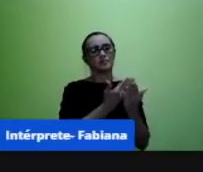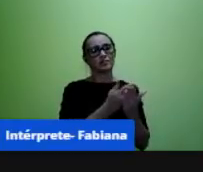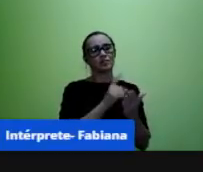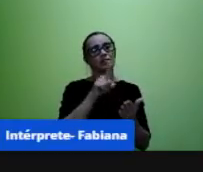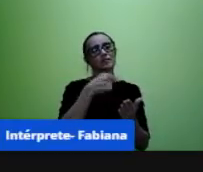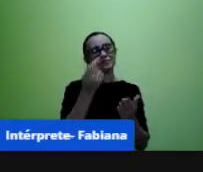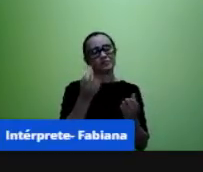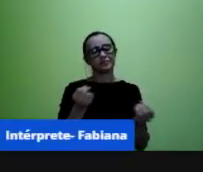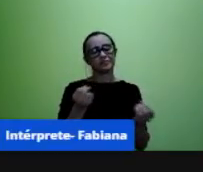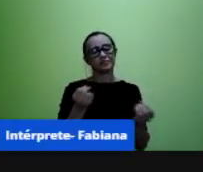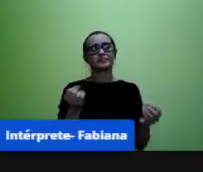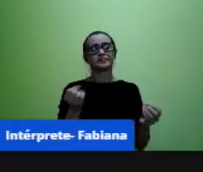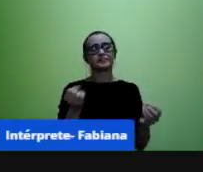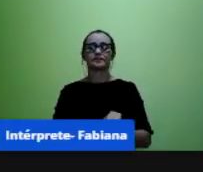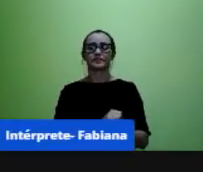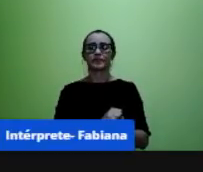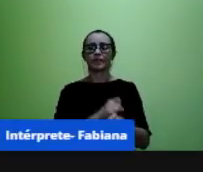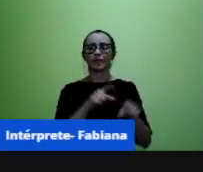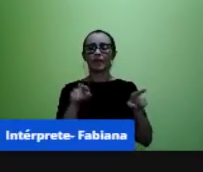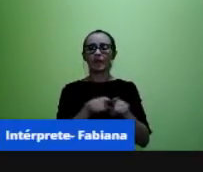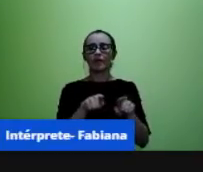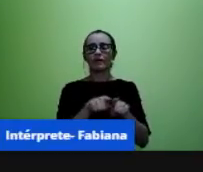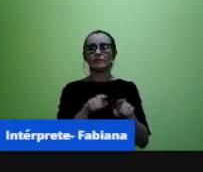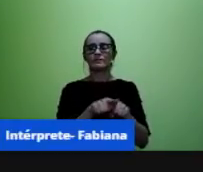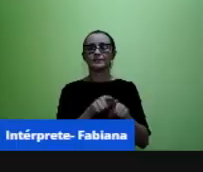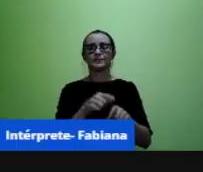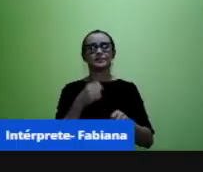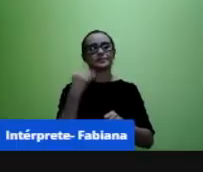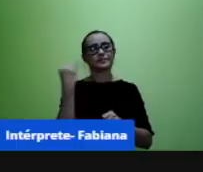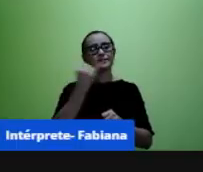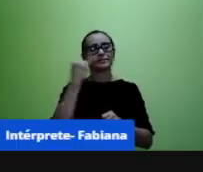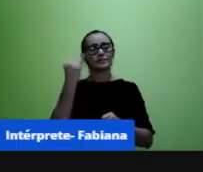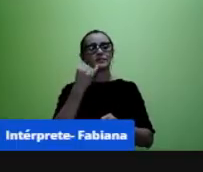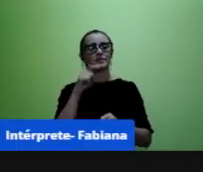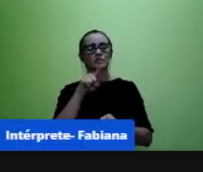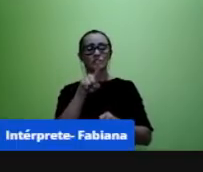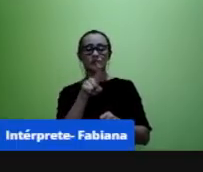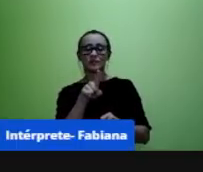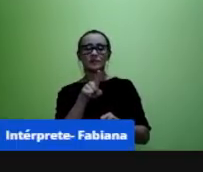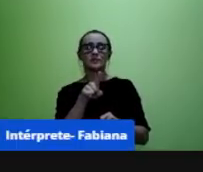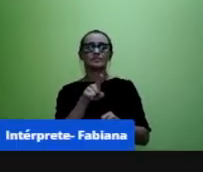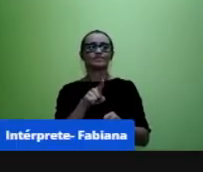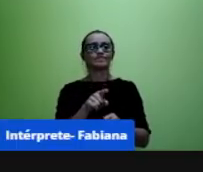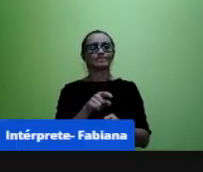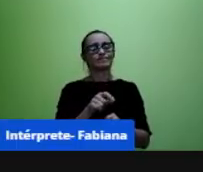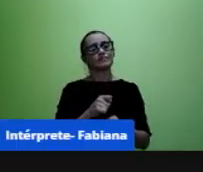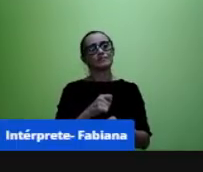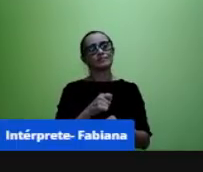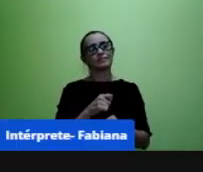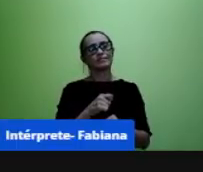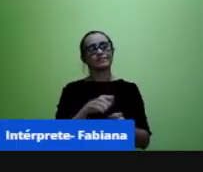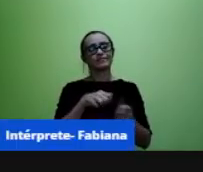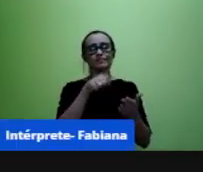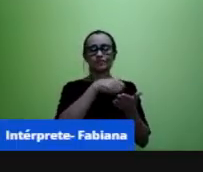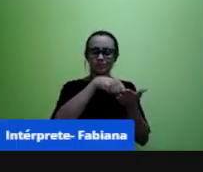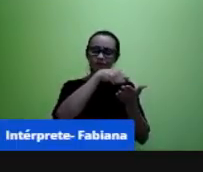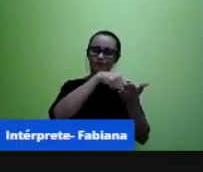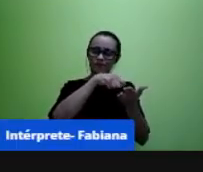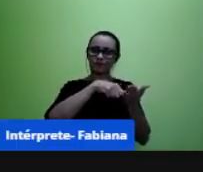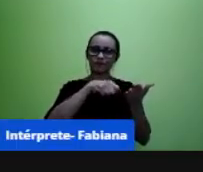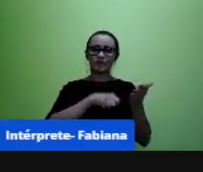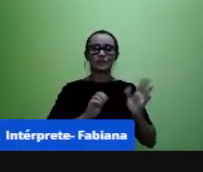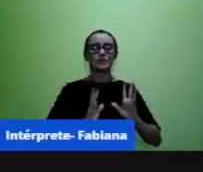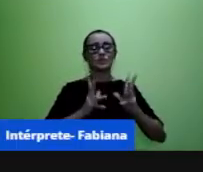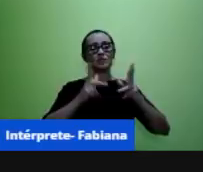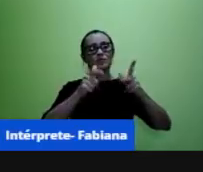E outra coisa também importante, você vai ter que realizar um registro, né, de todas essas atividades,